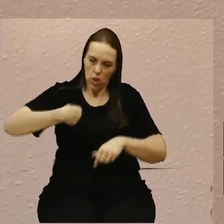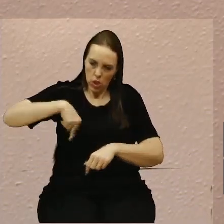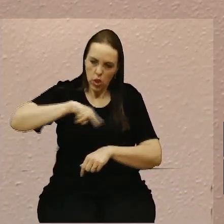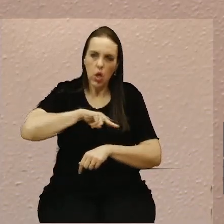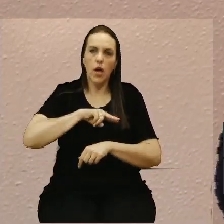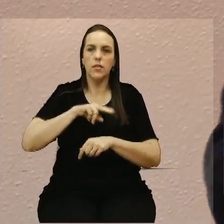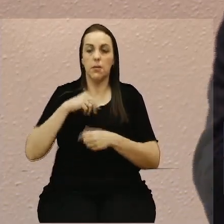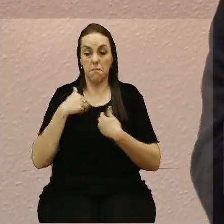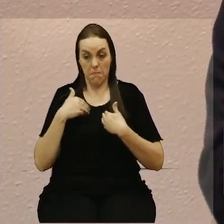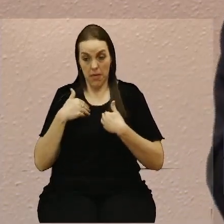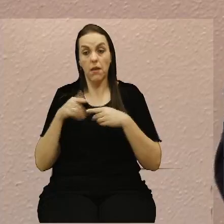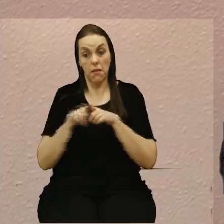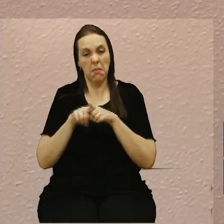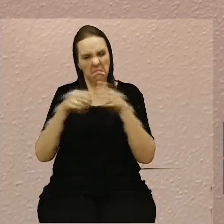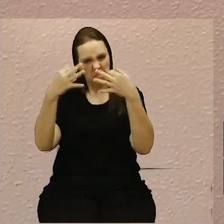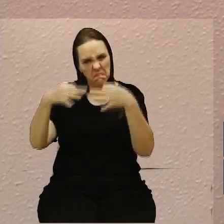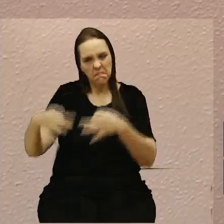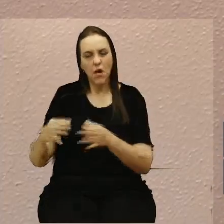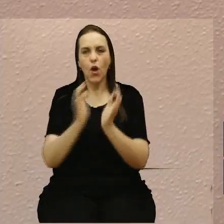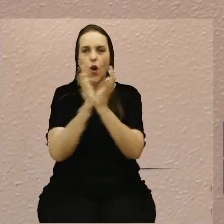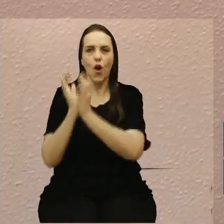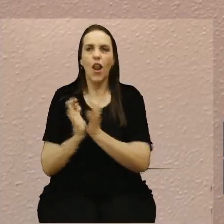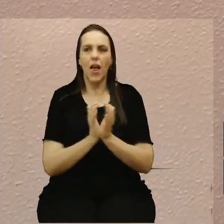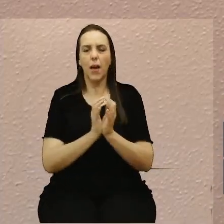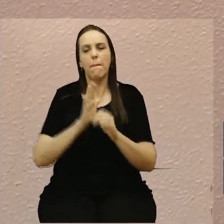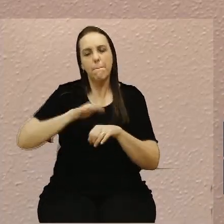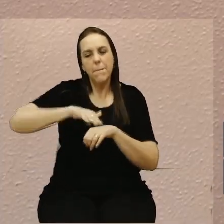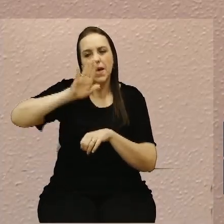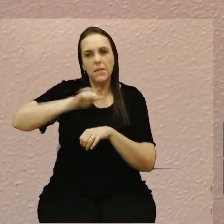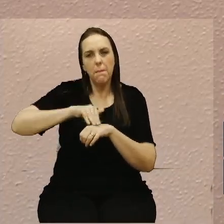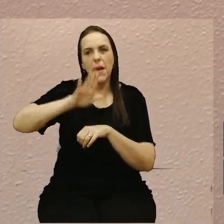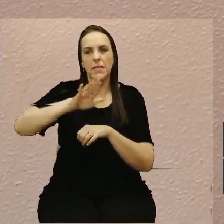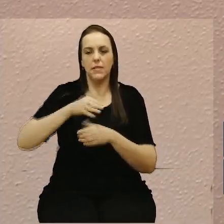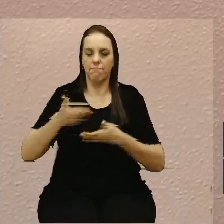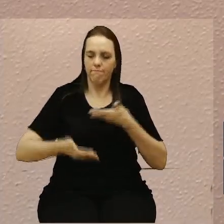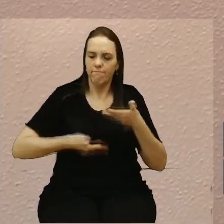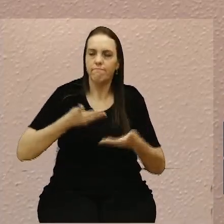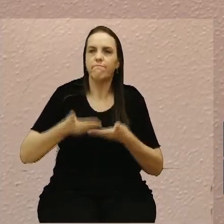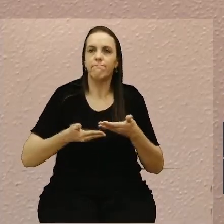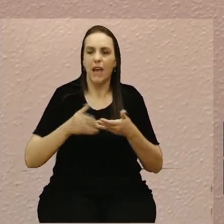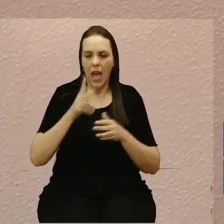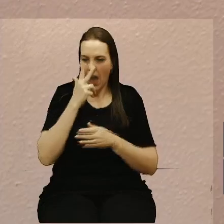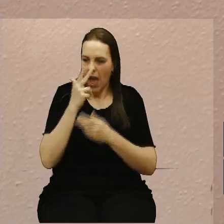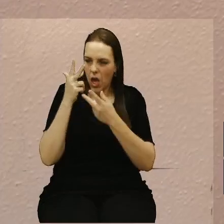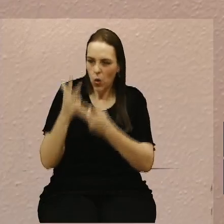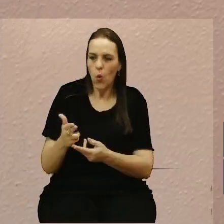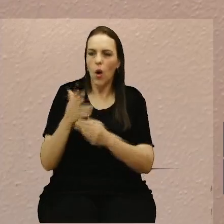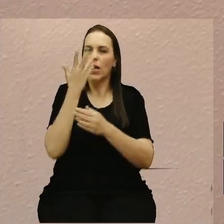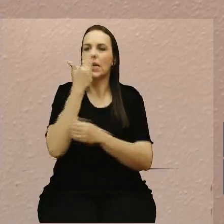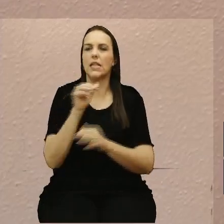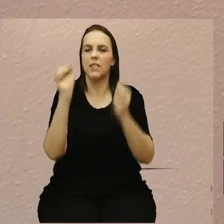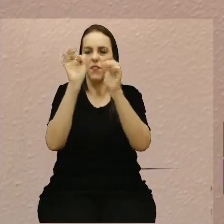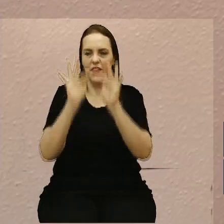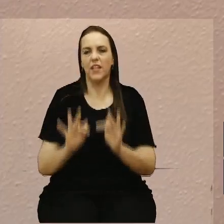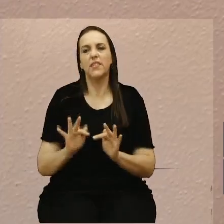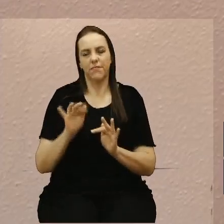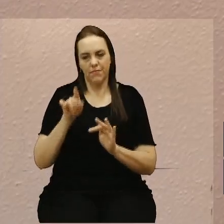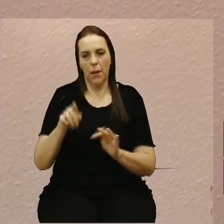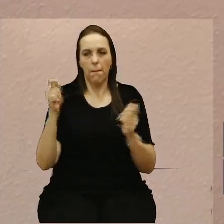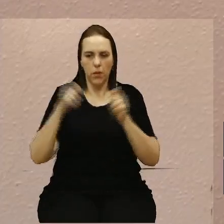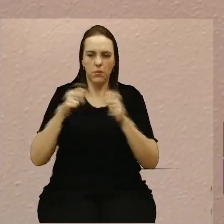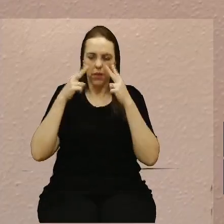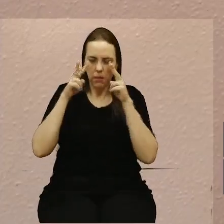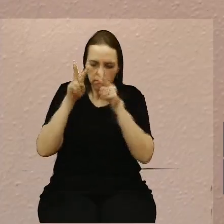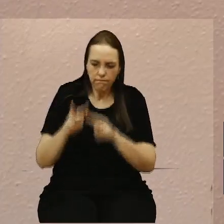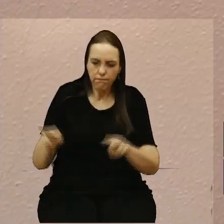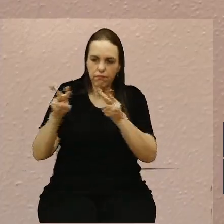tenho certeza que de vários outros colegas, que nós tenhamos cada vez mais serviços como esse ofertado pelo Criança Feliz, para que a gente possa olhar de